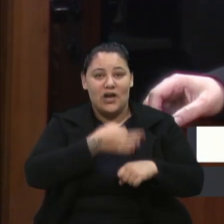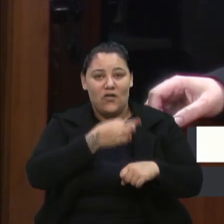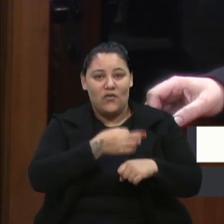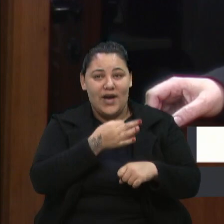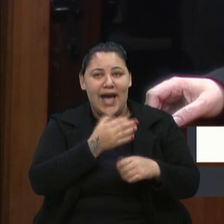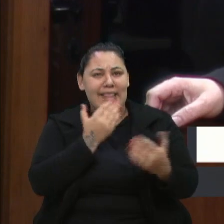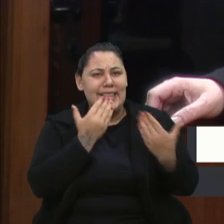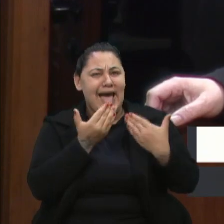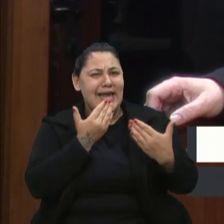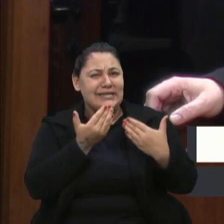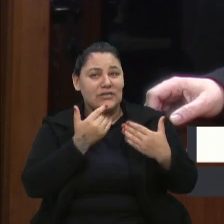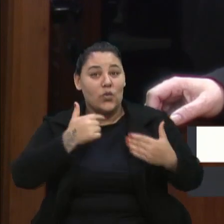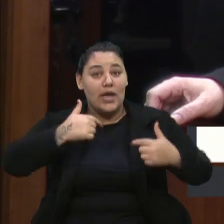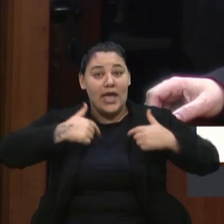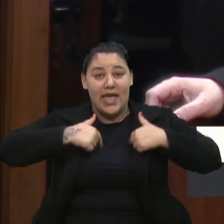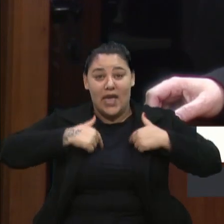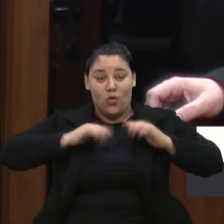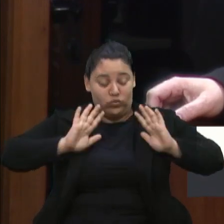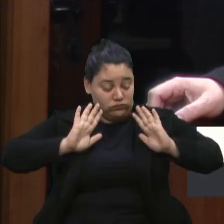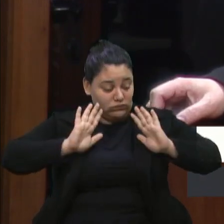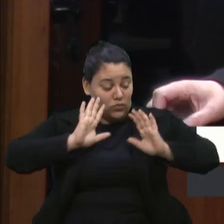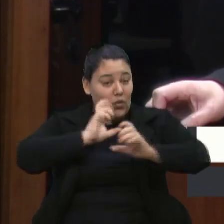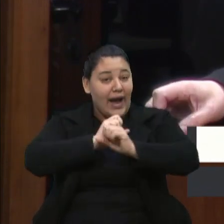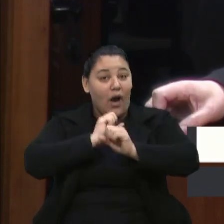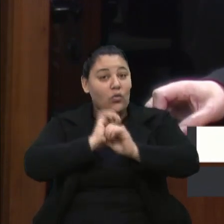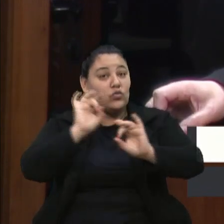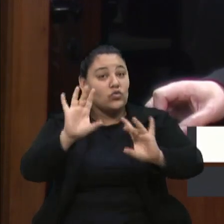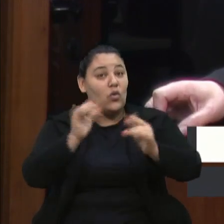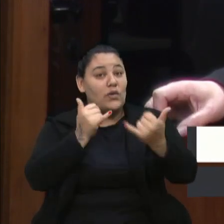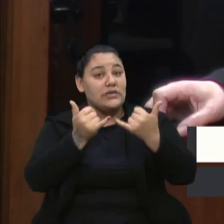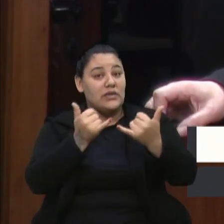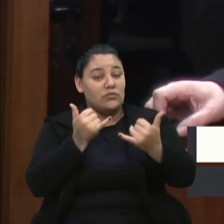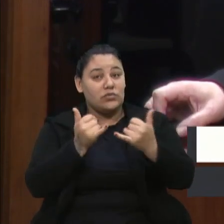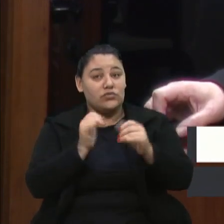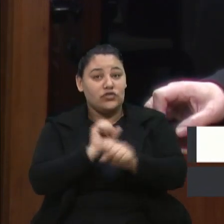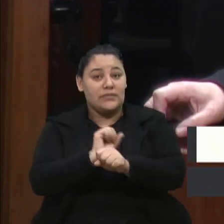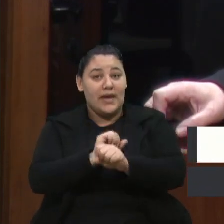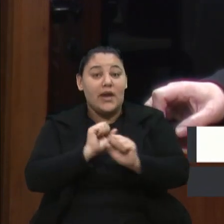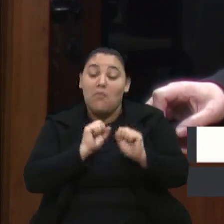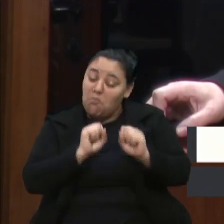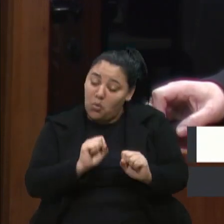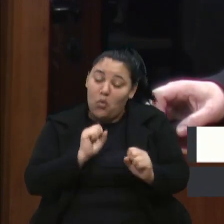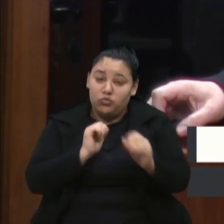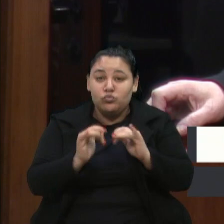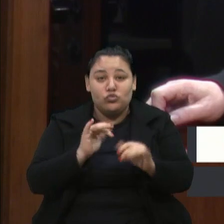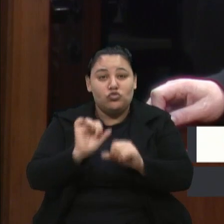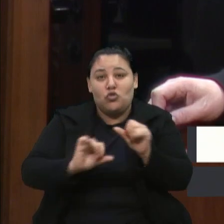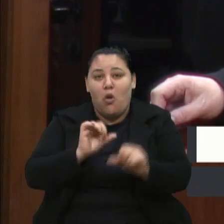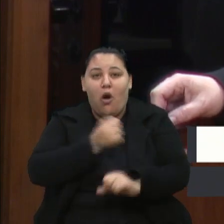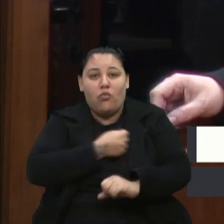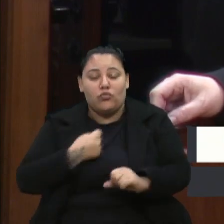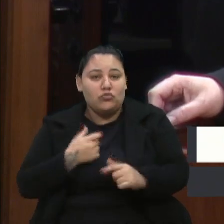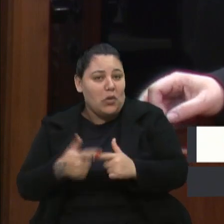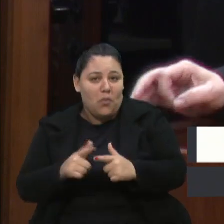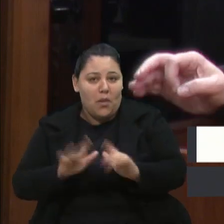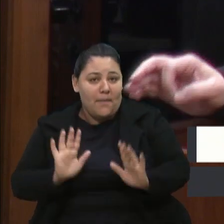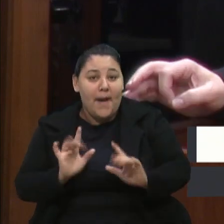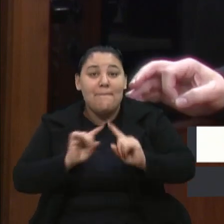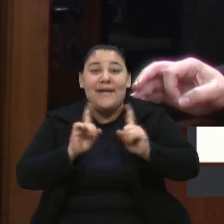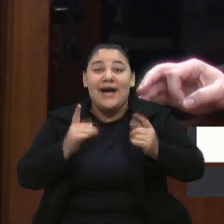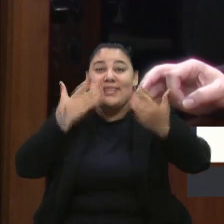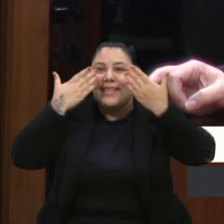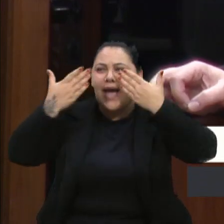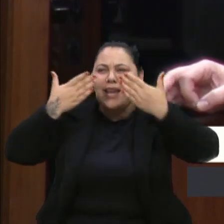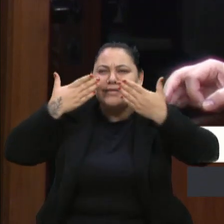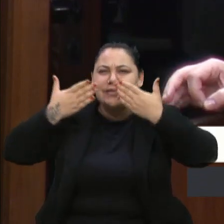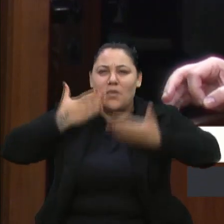estou considerando, num cálculo estimativo, podemos mexer nesse cálculo, não tem problema nenhum. Mas, considerando que